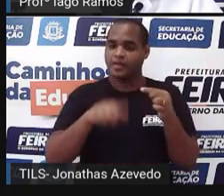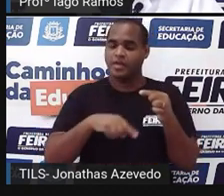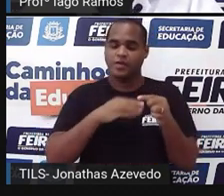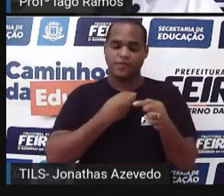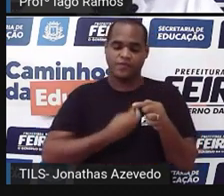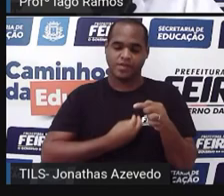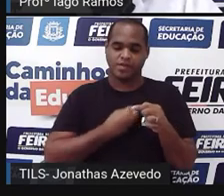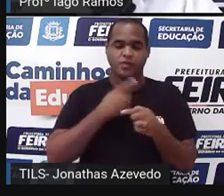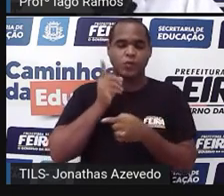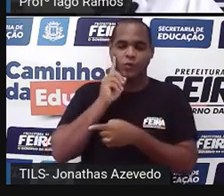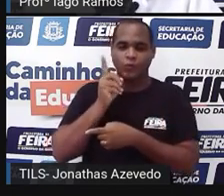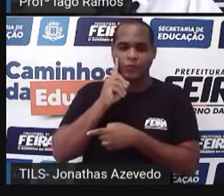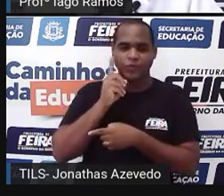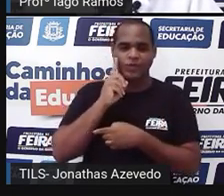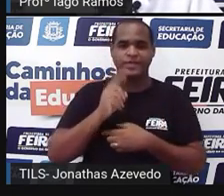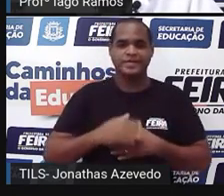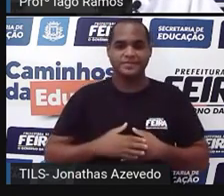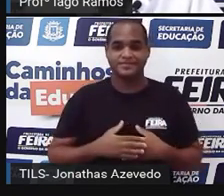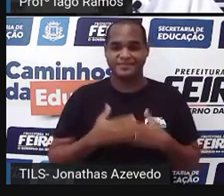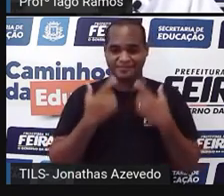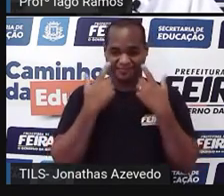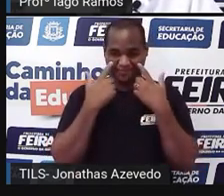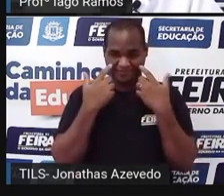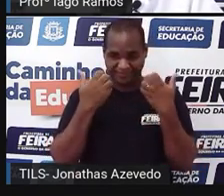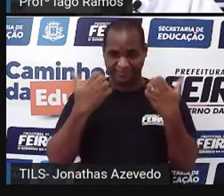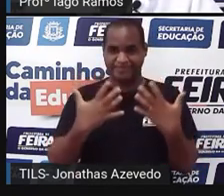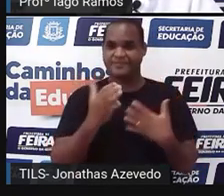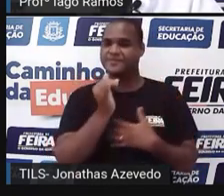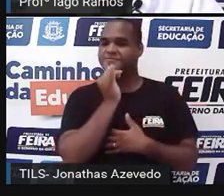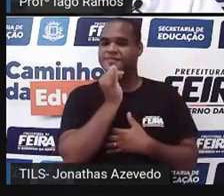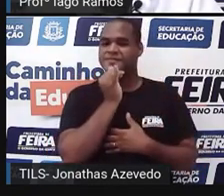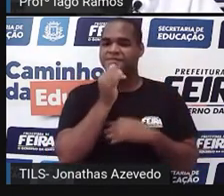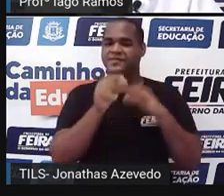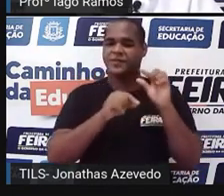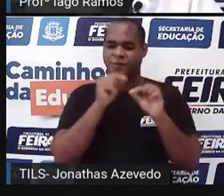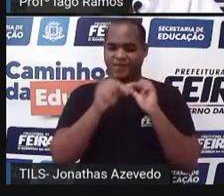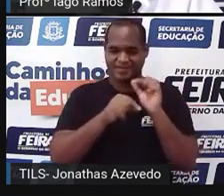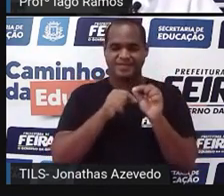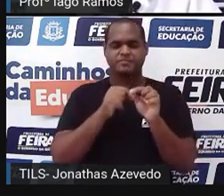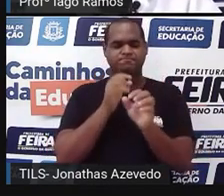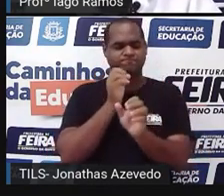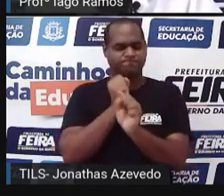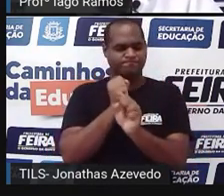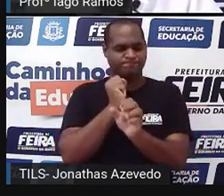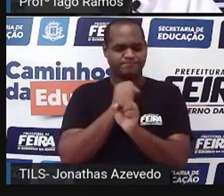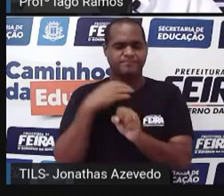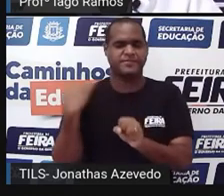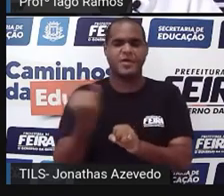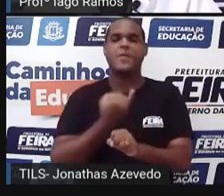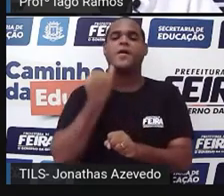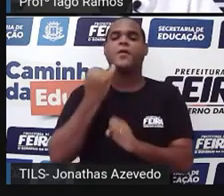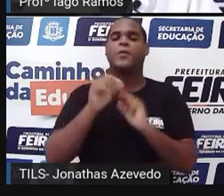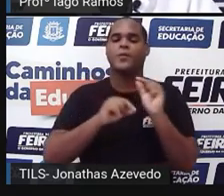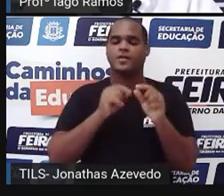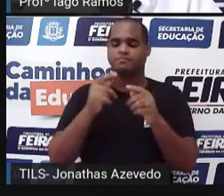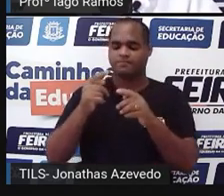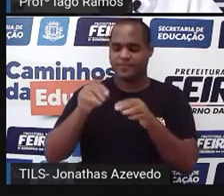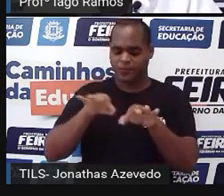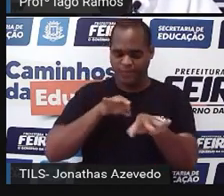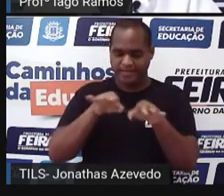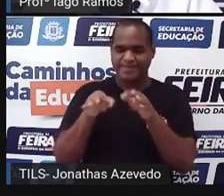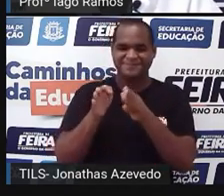tá E aí eu já trago como exemplo tá que é um exemplo muito importante que é a